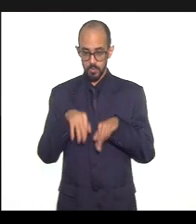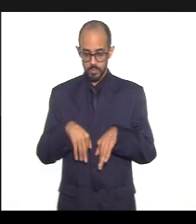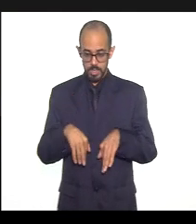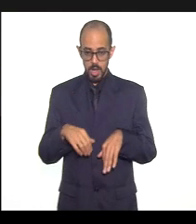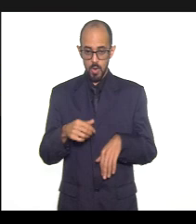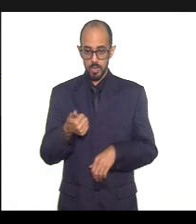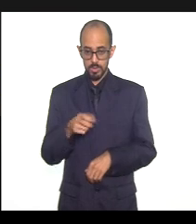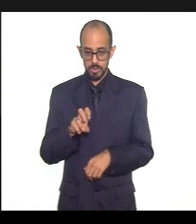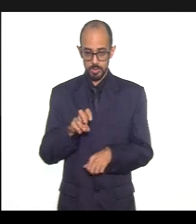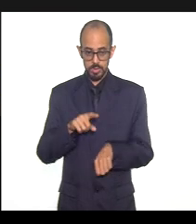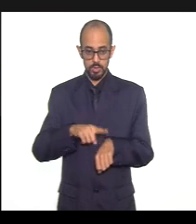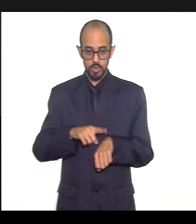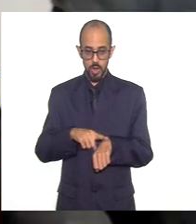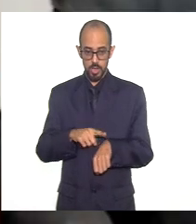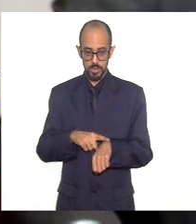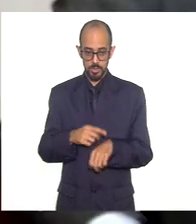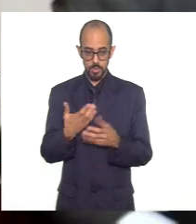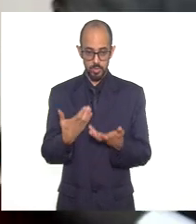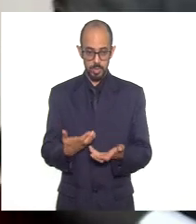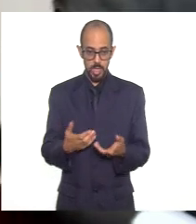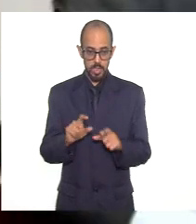horas, quero...